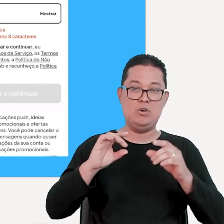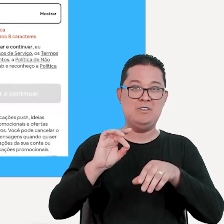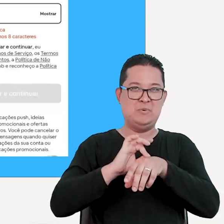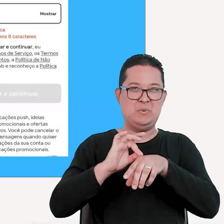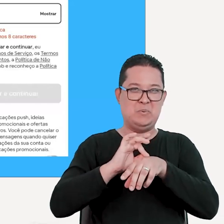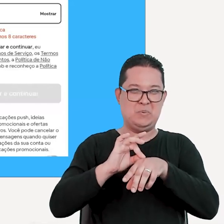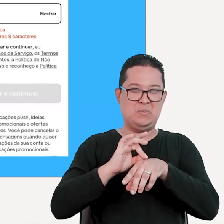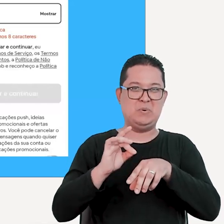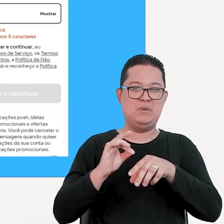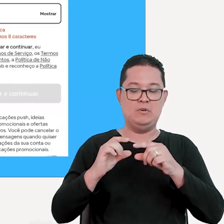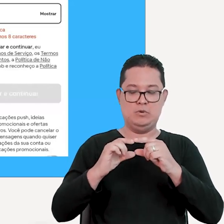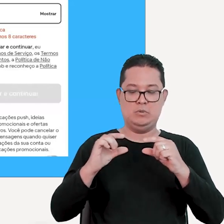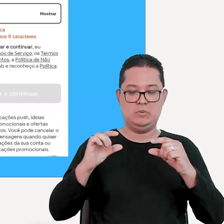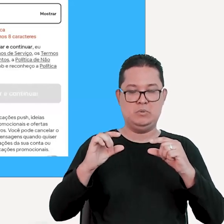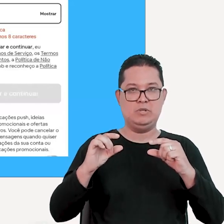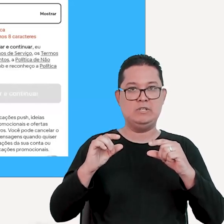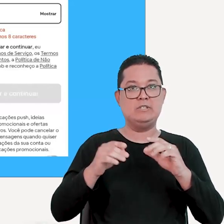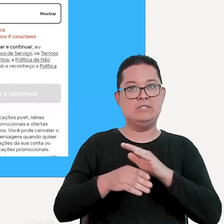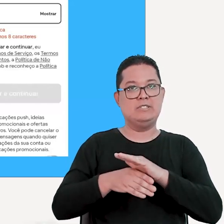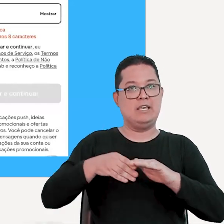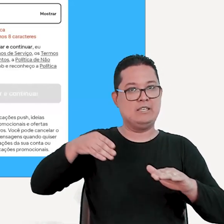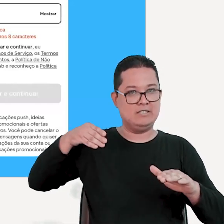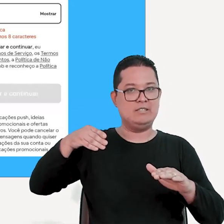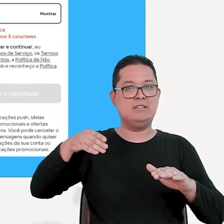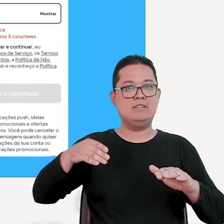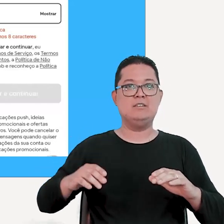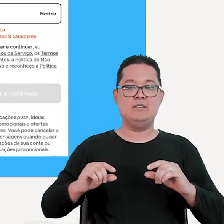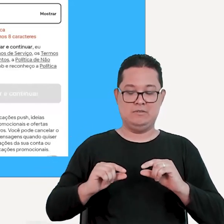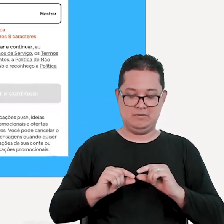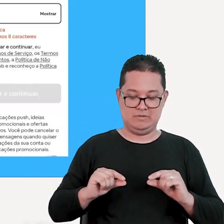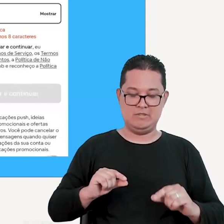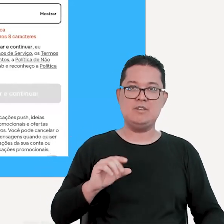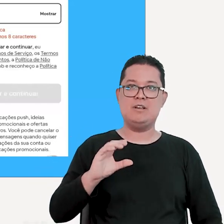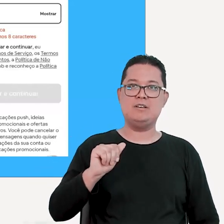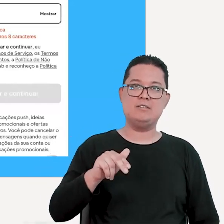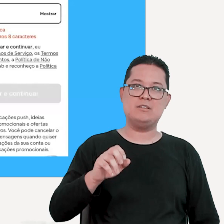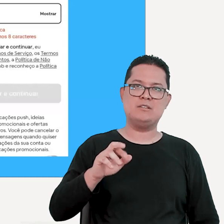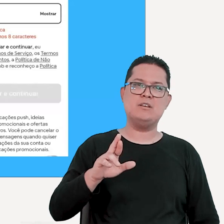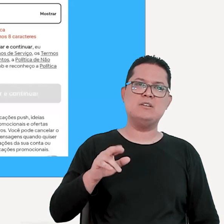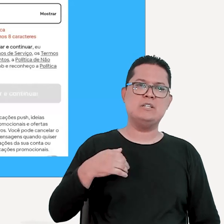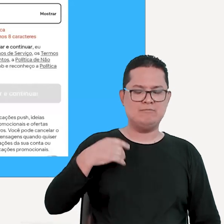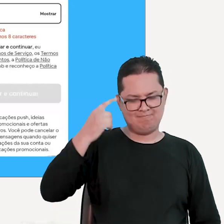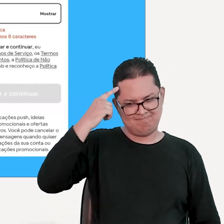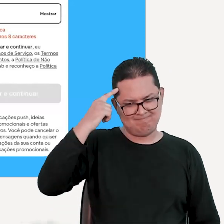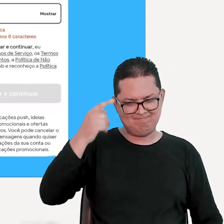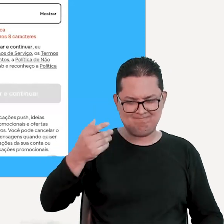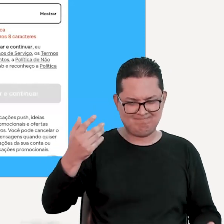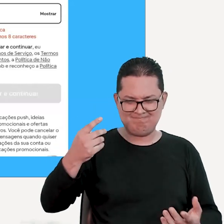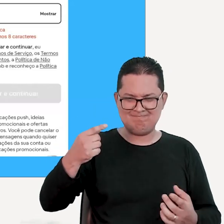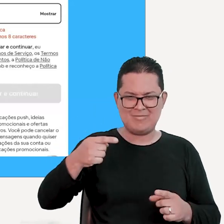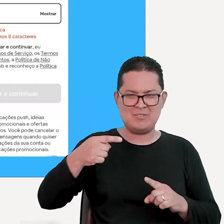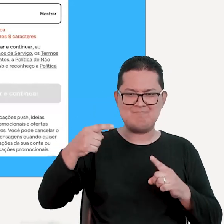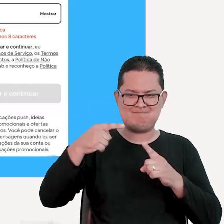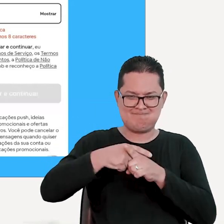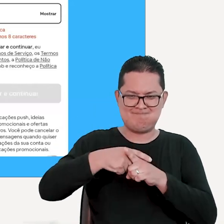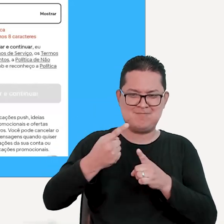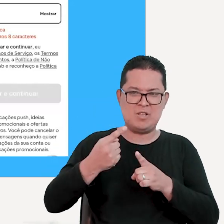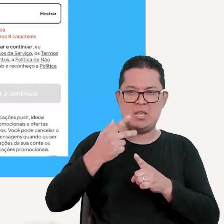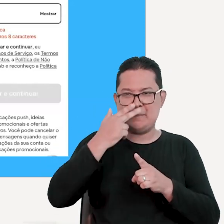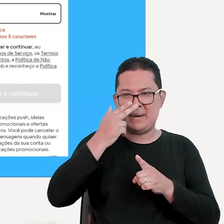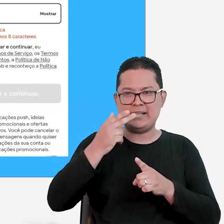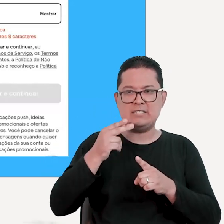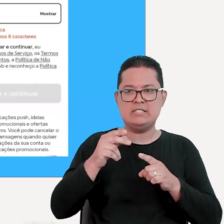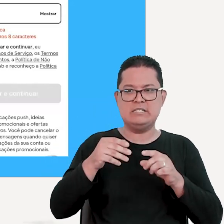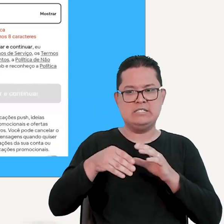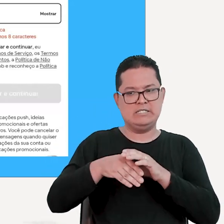que eles colocam apenas sair e cancelar. E para muitas pessoas, o sair e o cancelar são palavras muito parecidas,